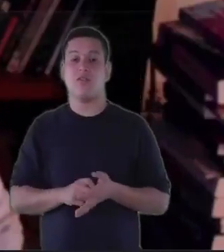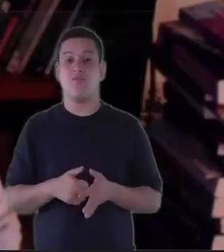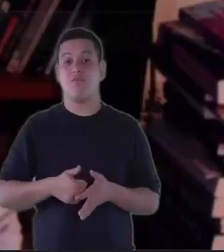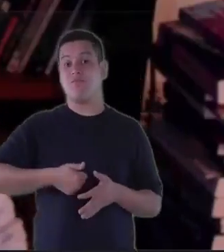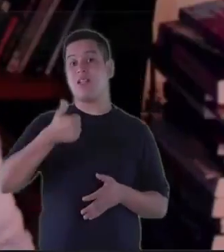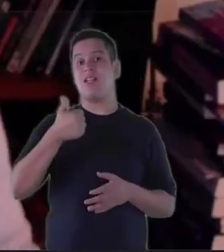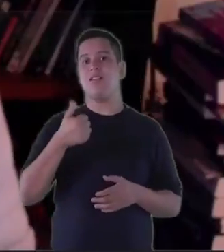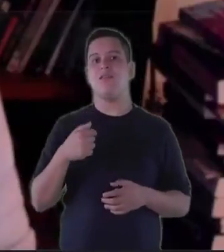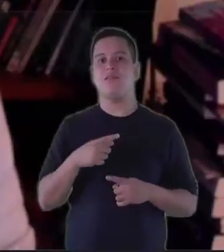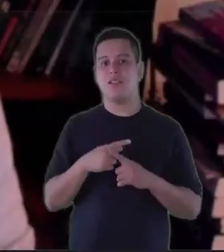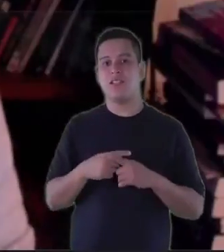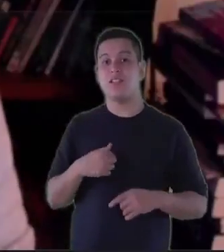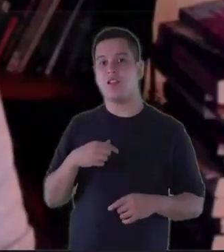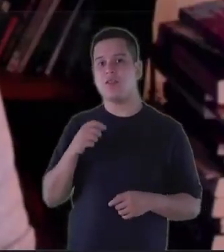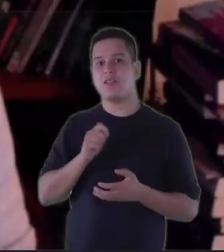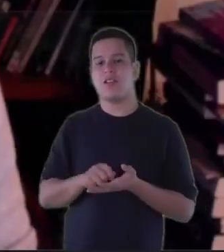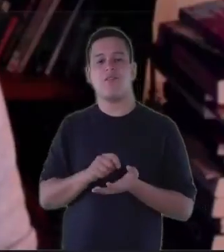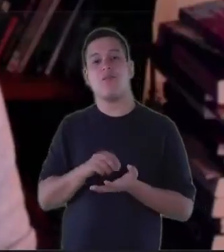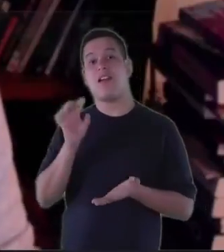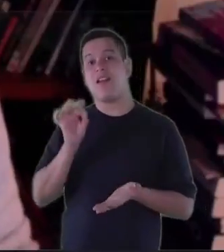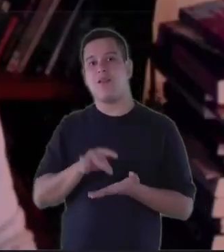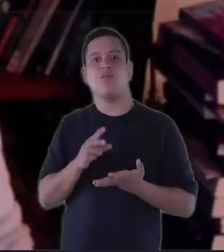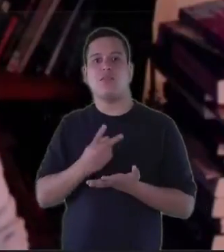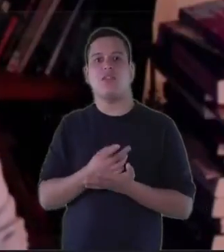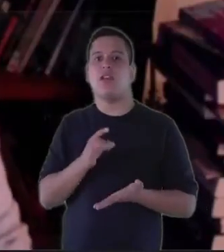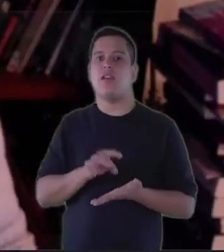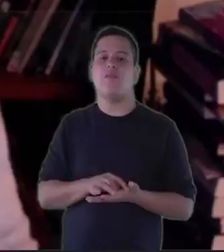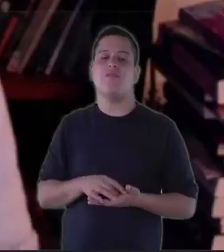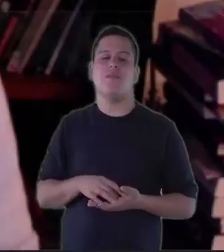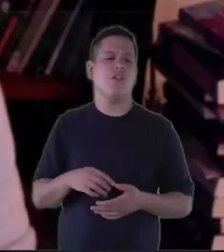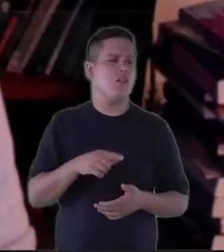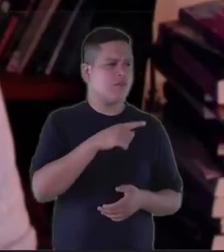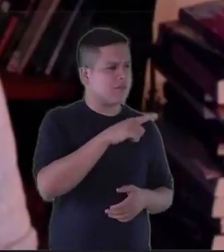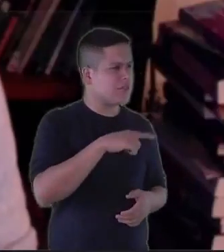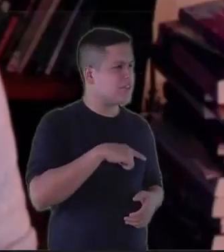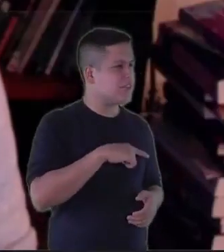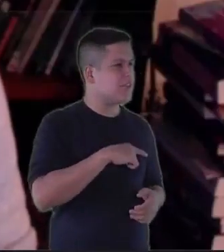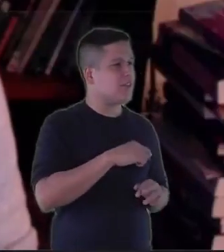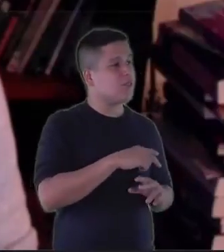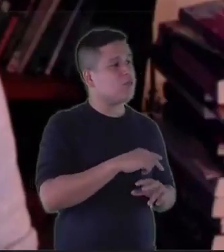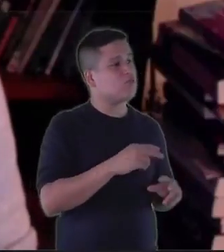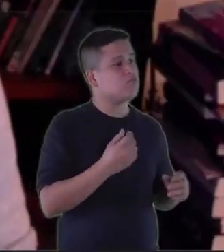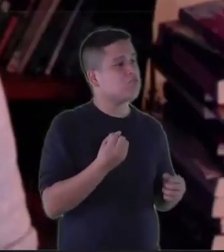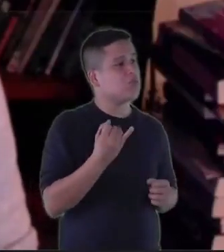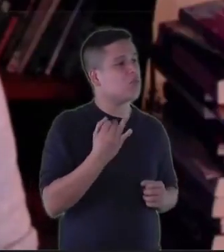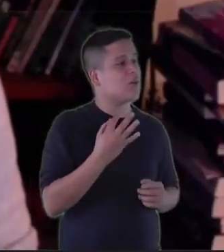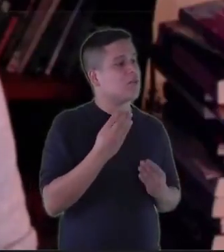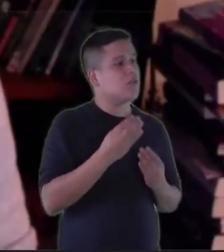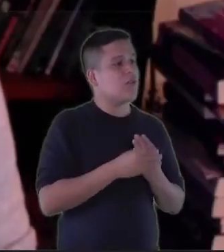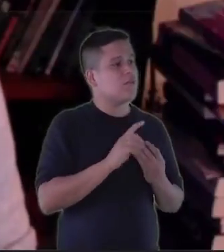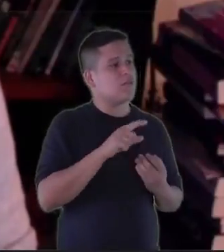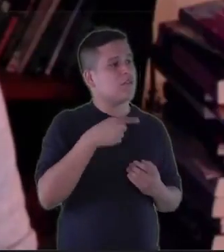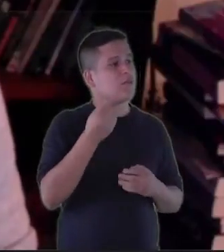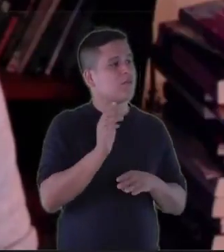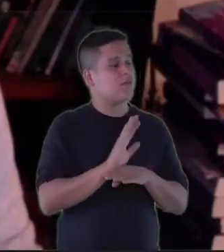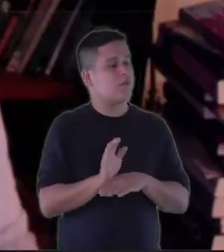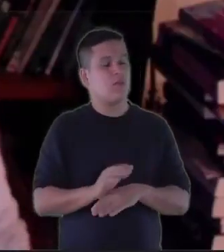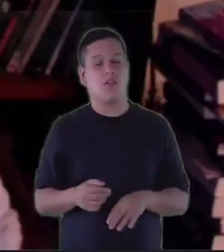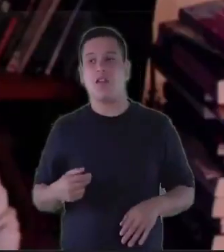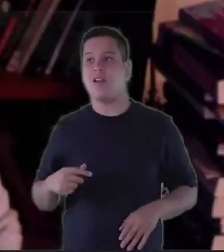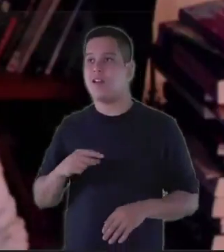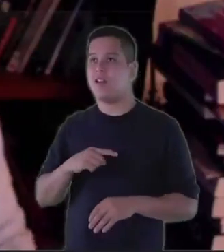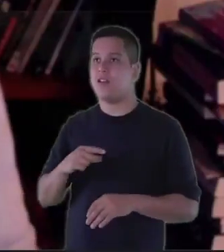muito interessante. Outros livros que viraram filme. Eu tive o Bellini e a Esfinge,